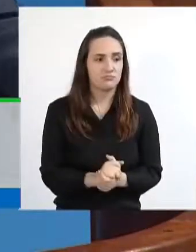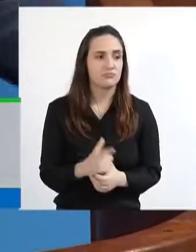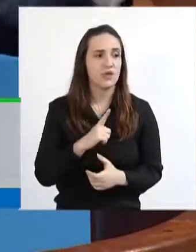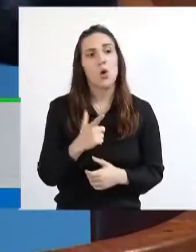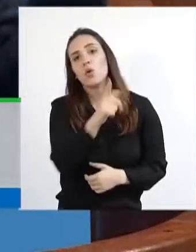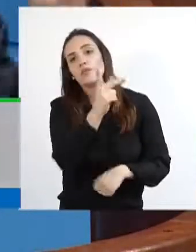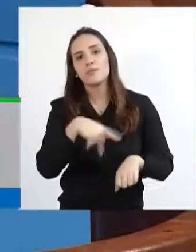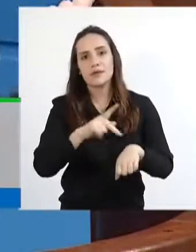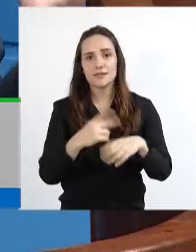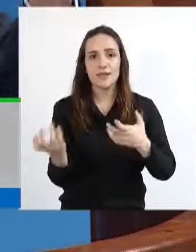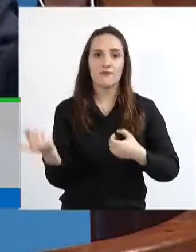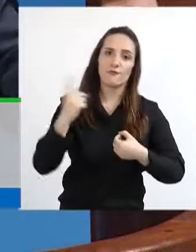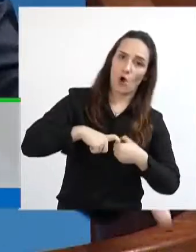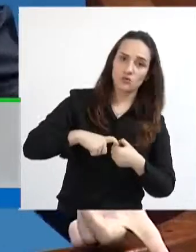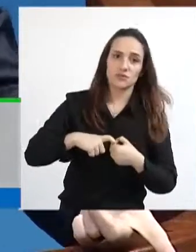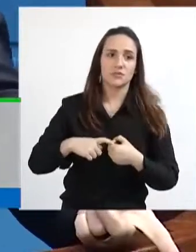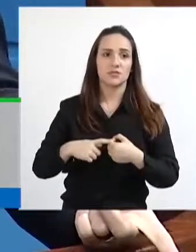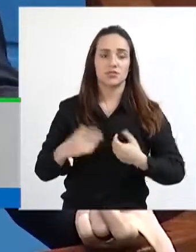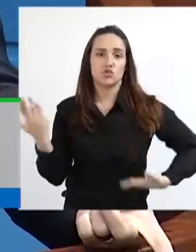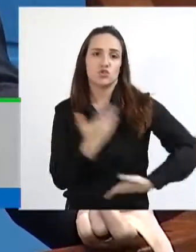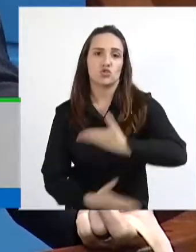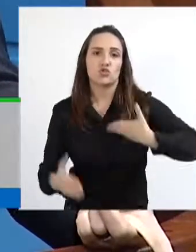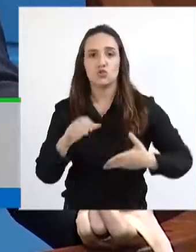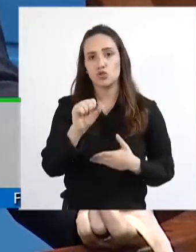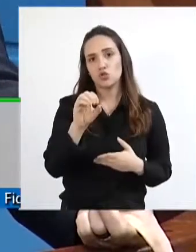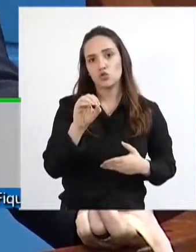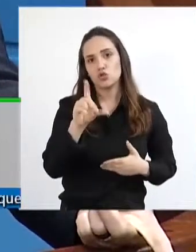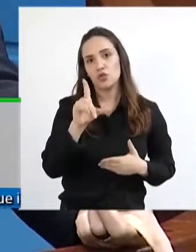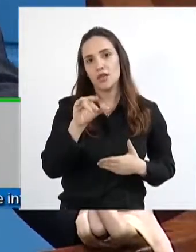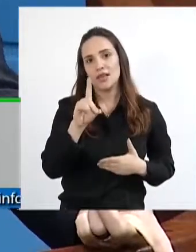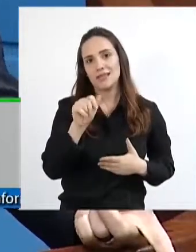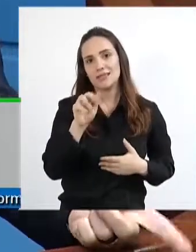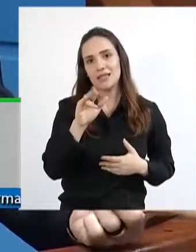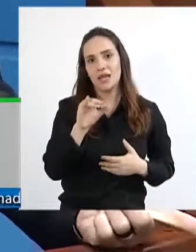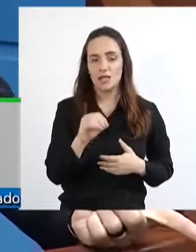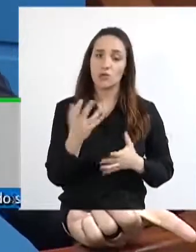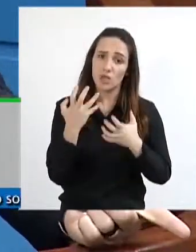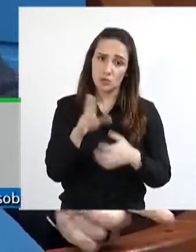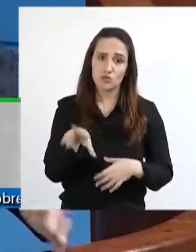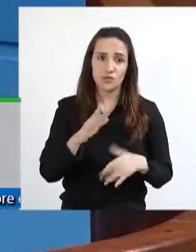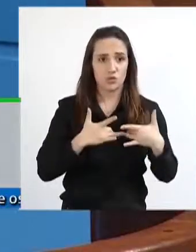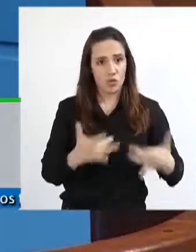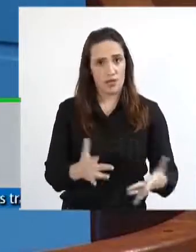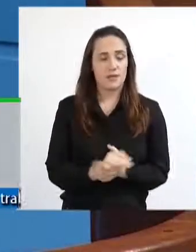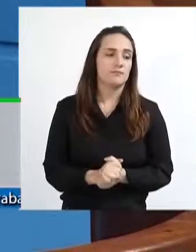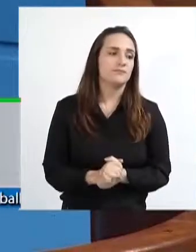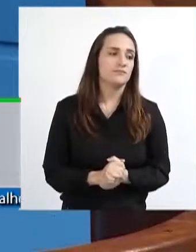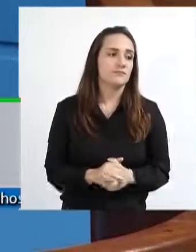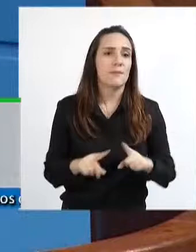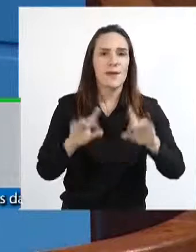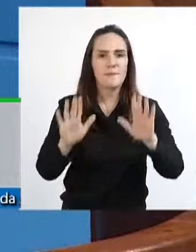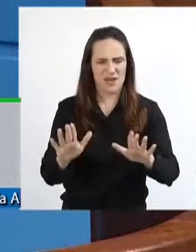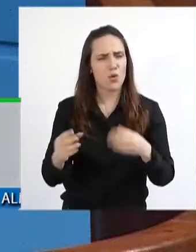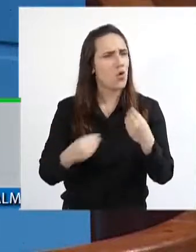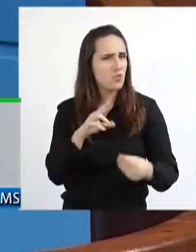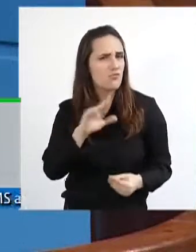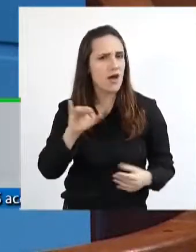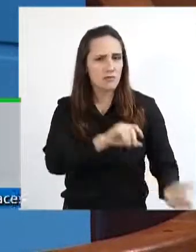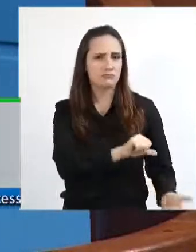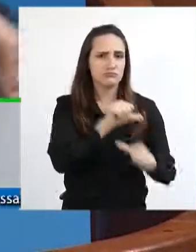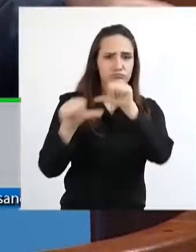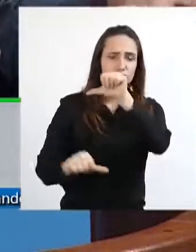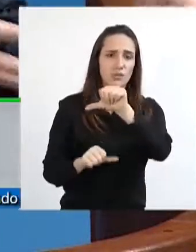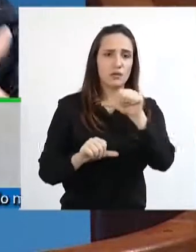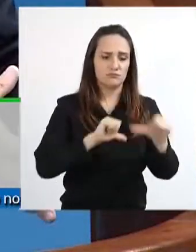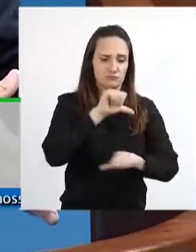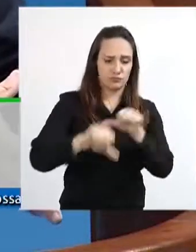que implantaram estão querendo voltar atrás para o modelo solidário. E ninguém explica como é que vai ser essa transição